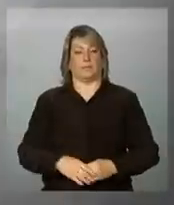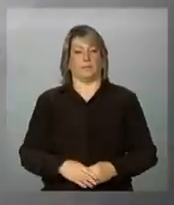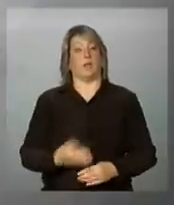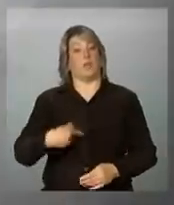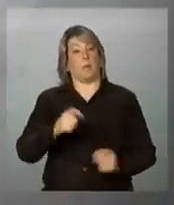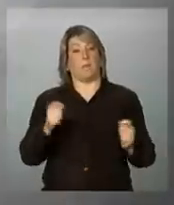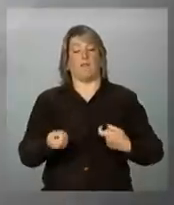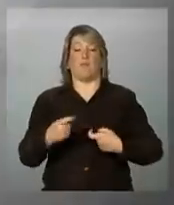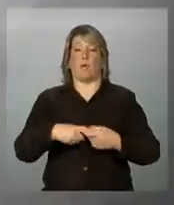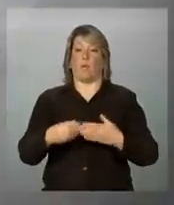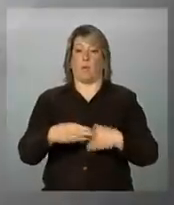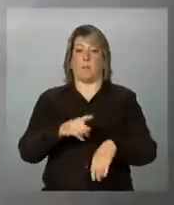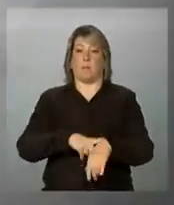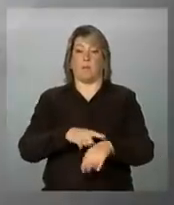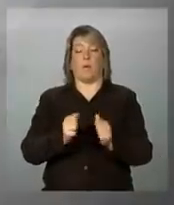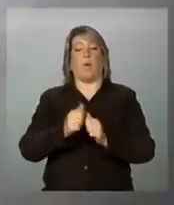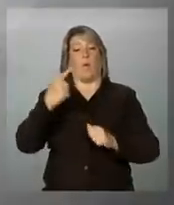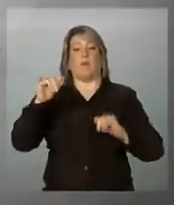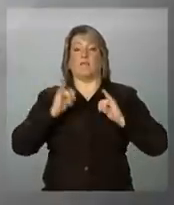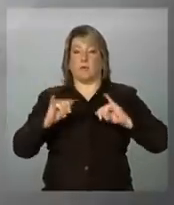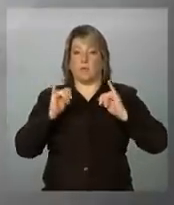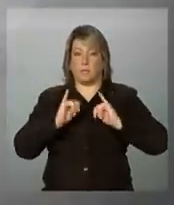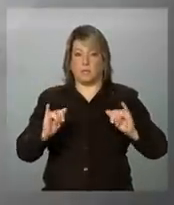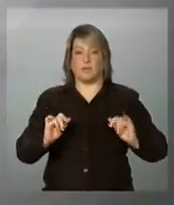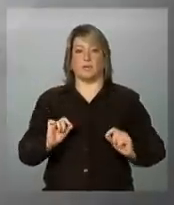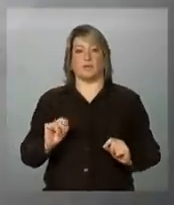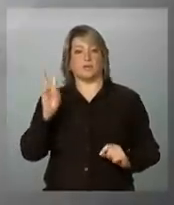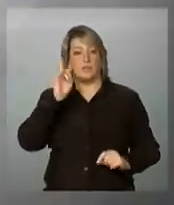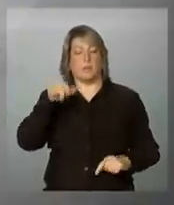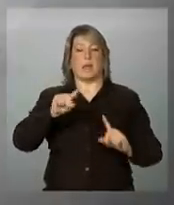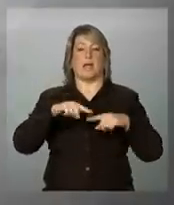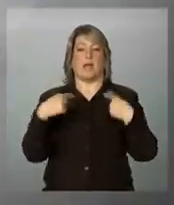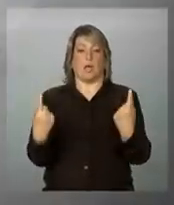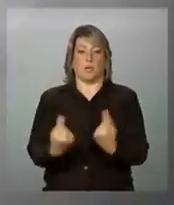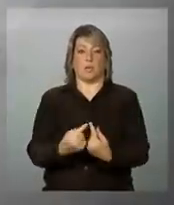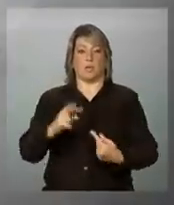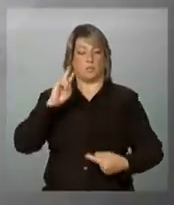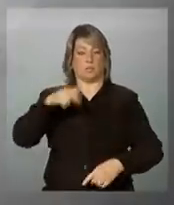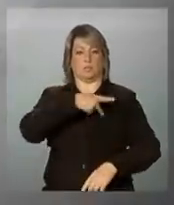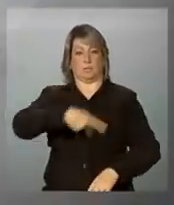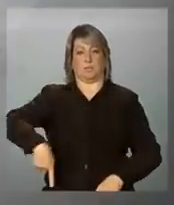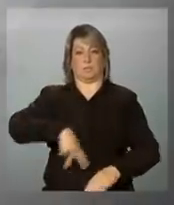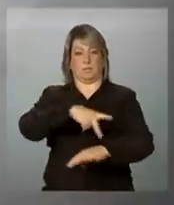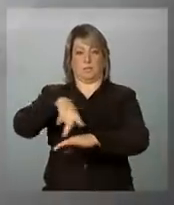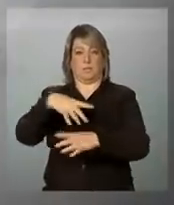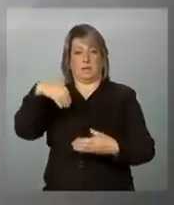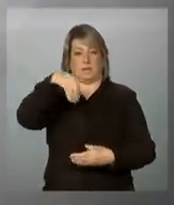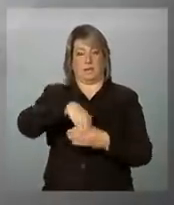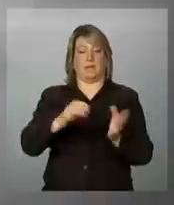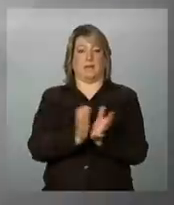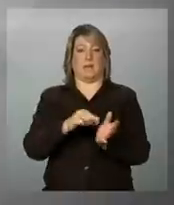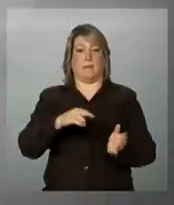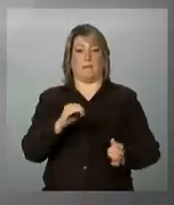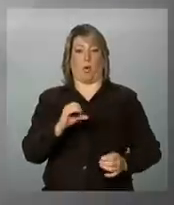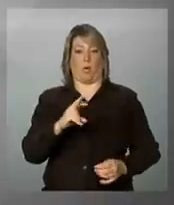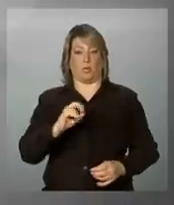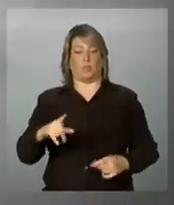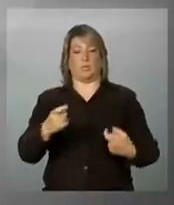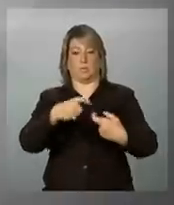Nós podemos voltar a qualquer momento com outras informações sobre a reunião dos chefes de Estado do Mercosul e